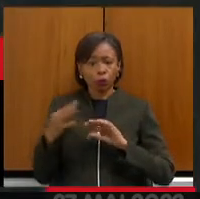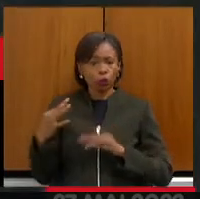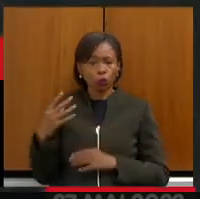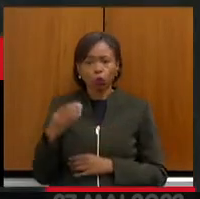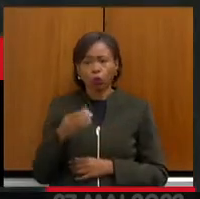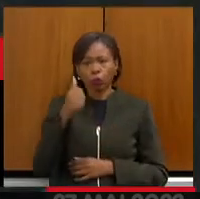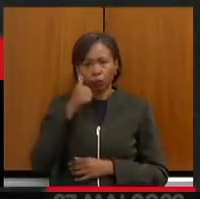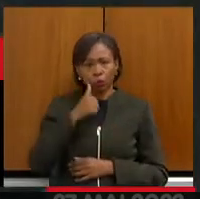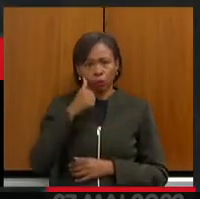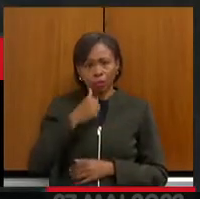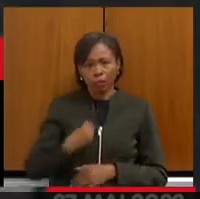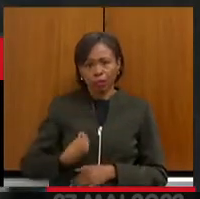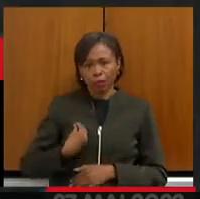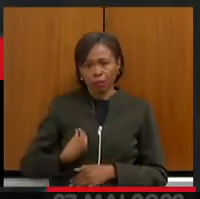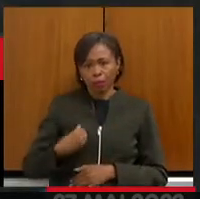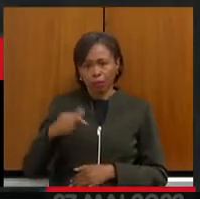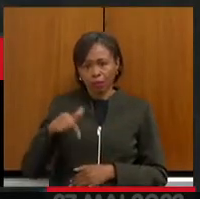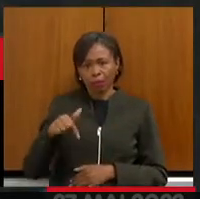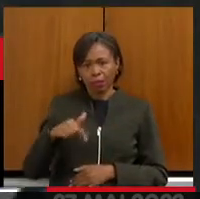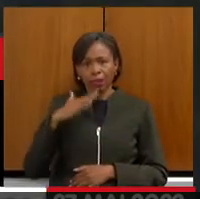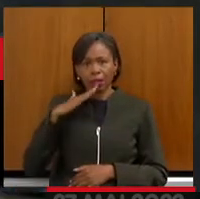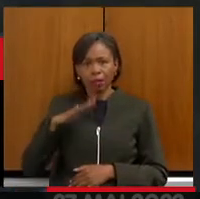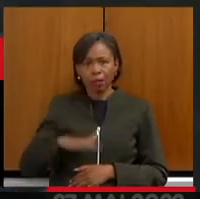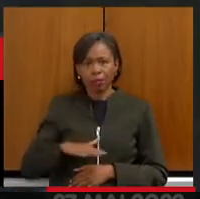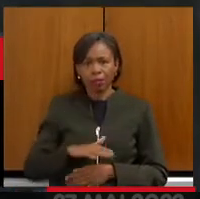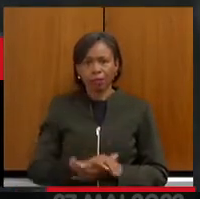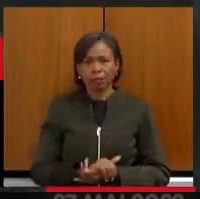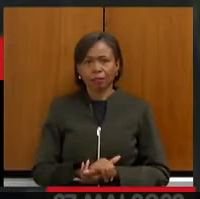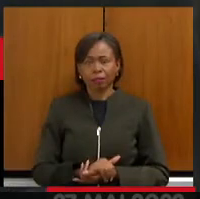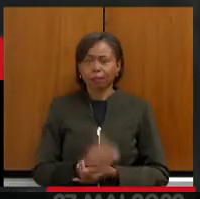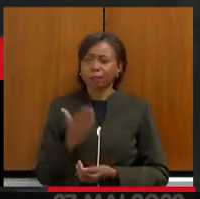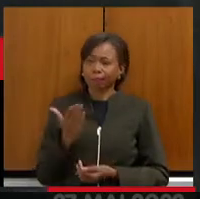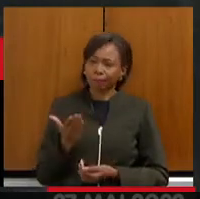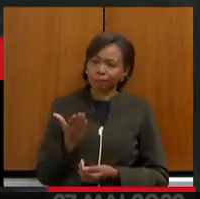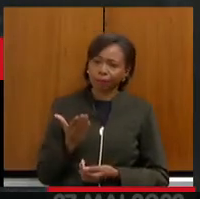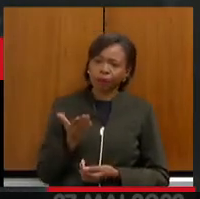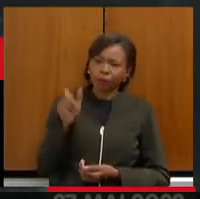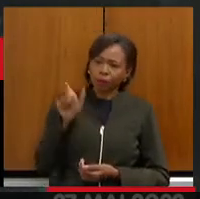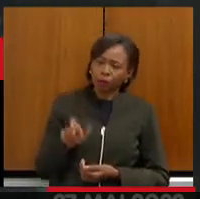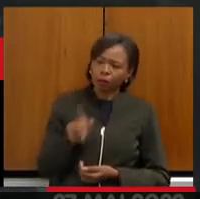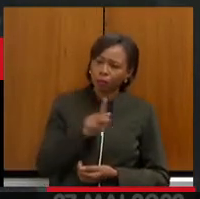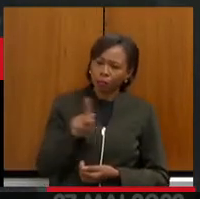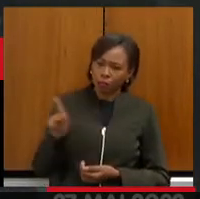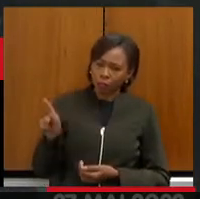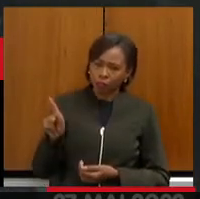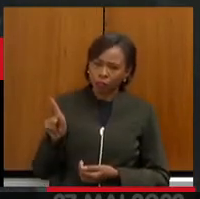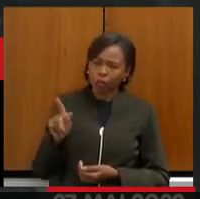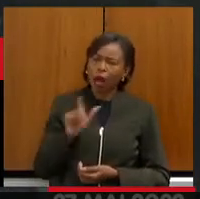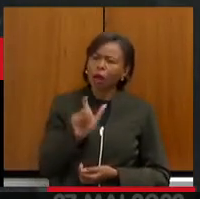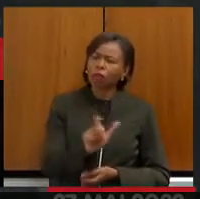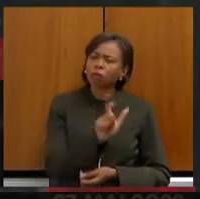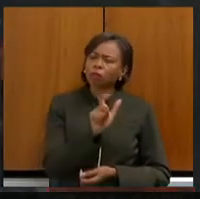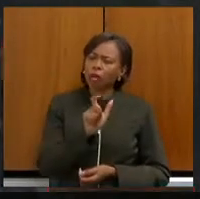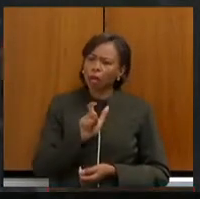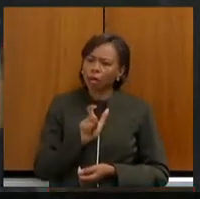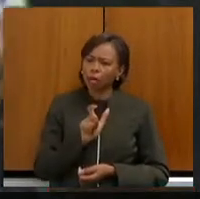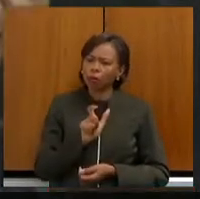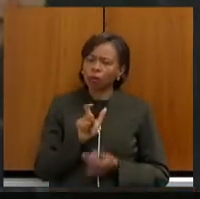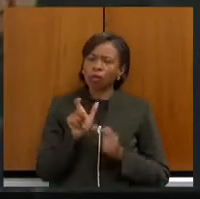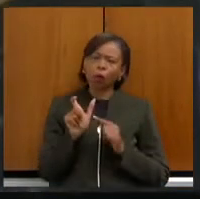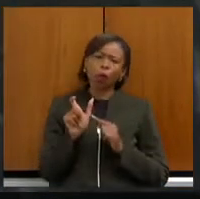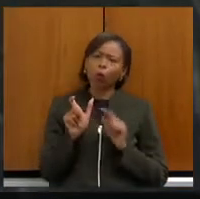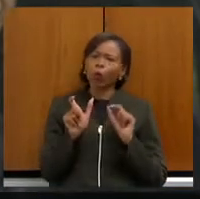presentes nessa tarde e a senhora presidenta a palavra que me foi reservada